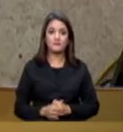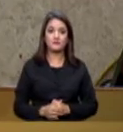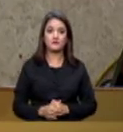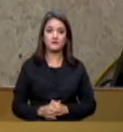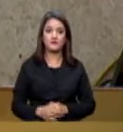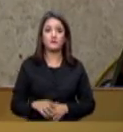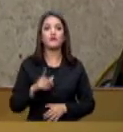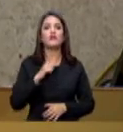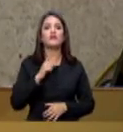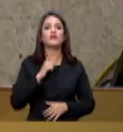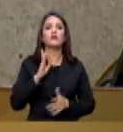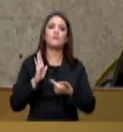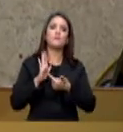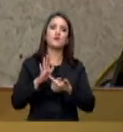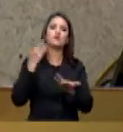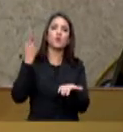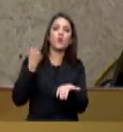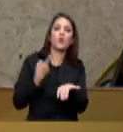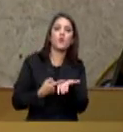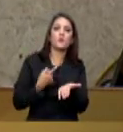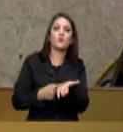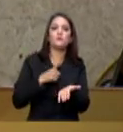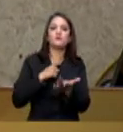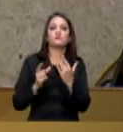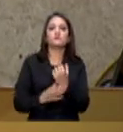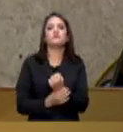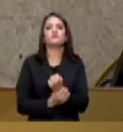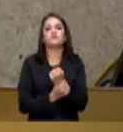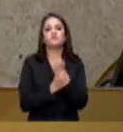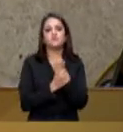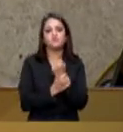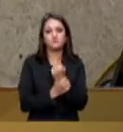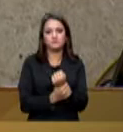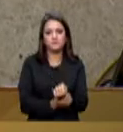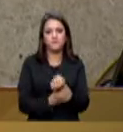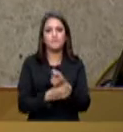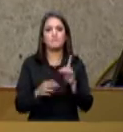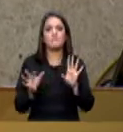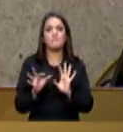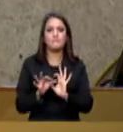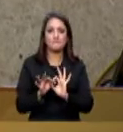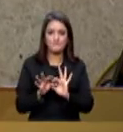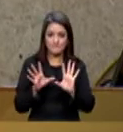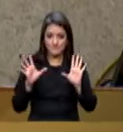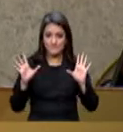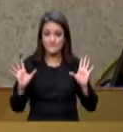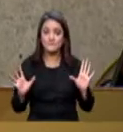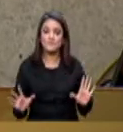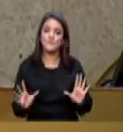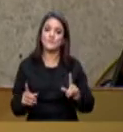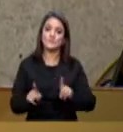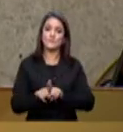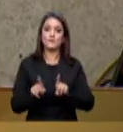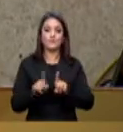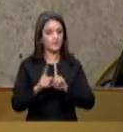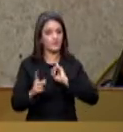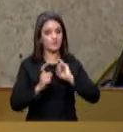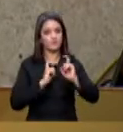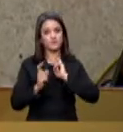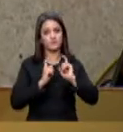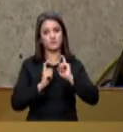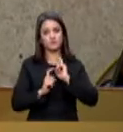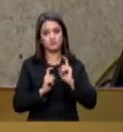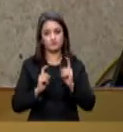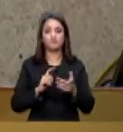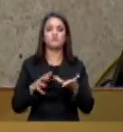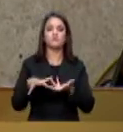o compromisso de assegurar a disponibilidade e a gestão sustentável